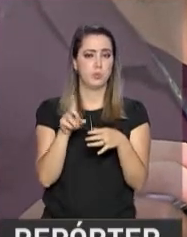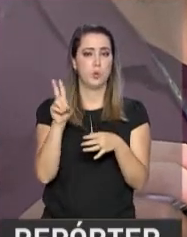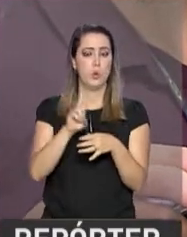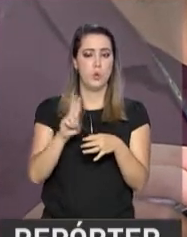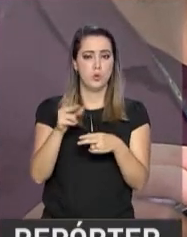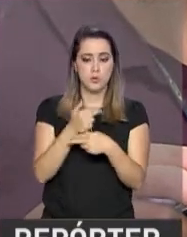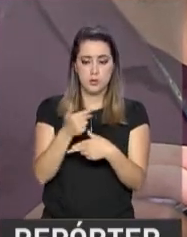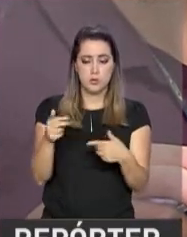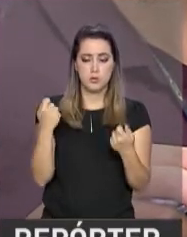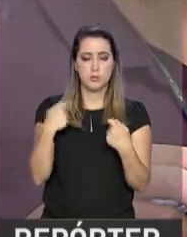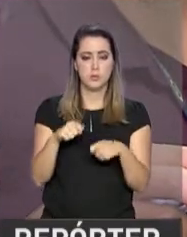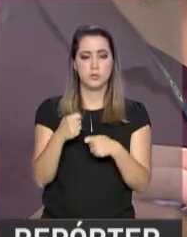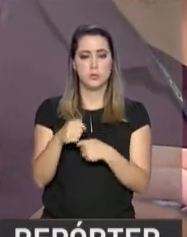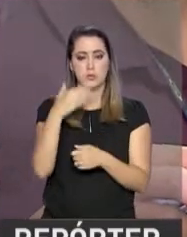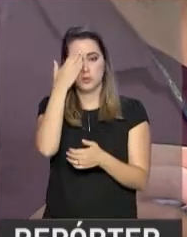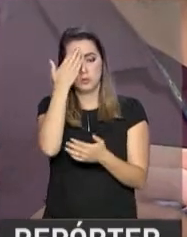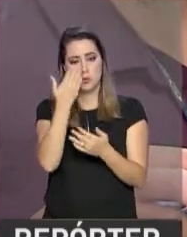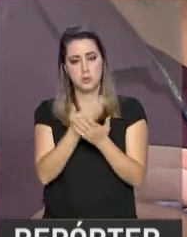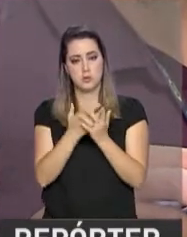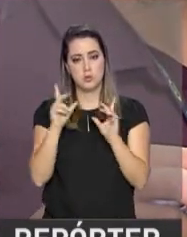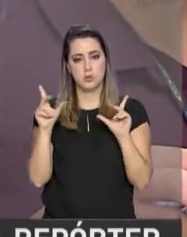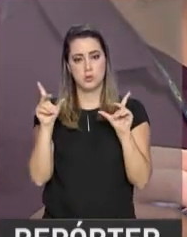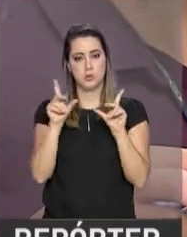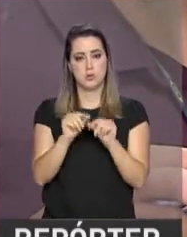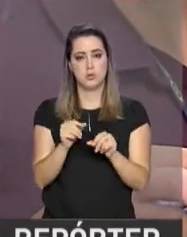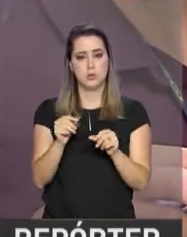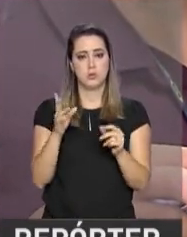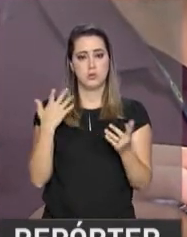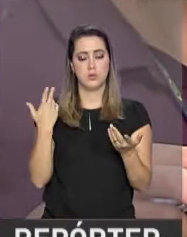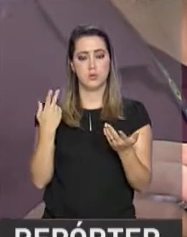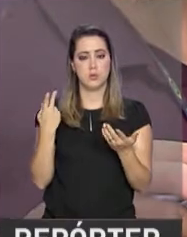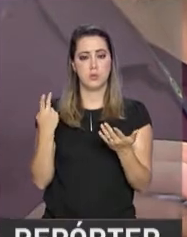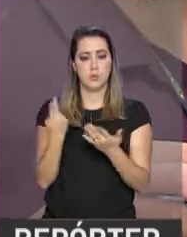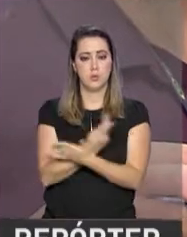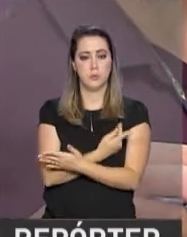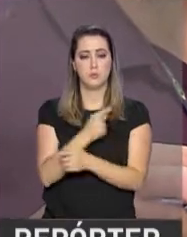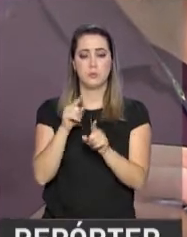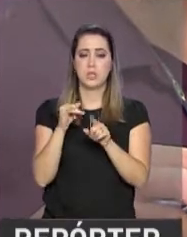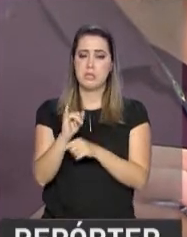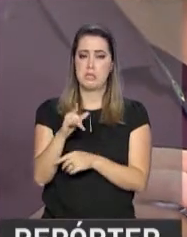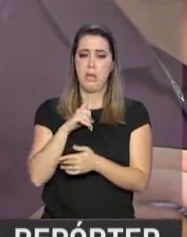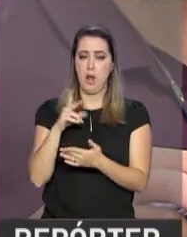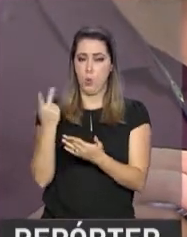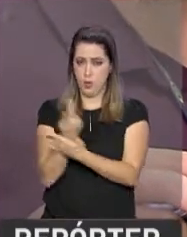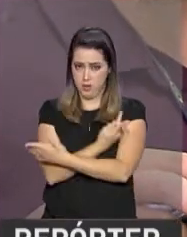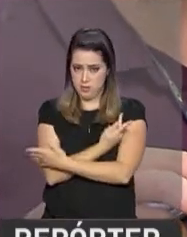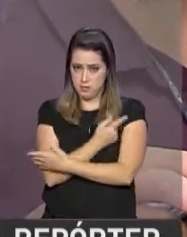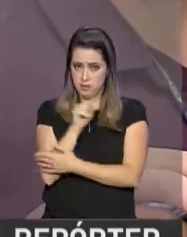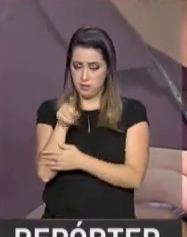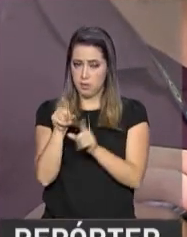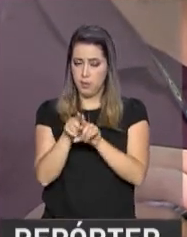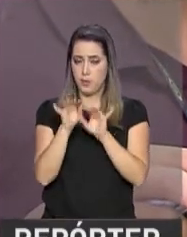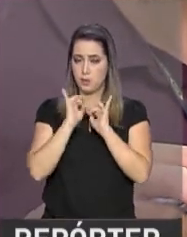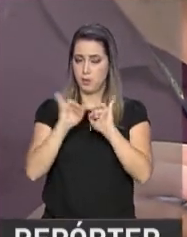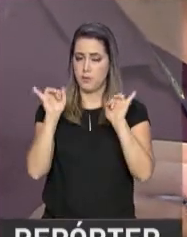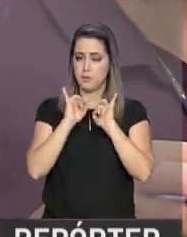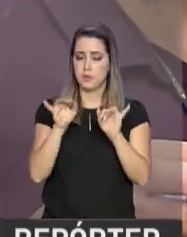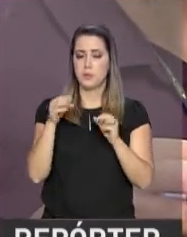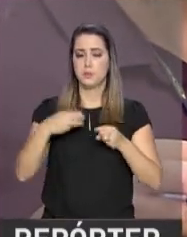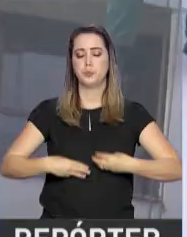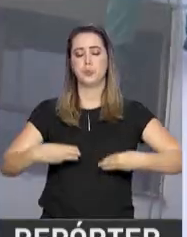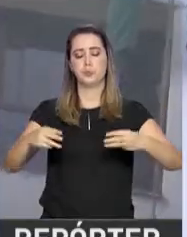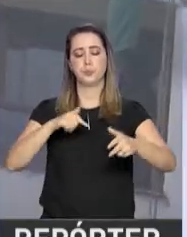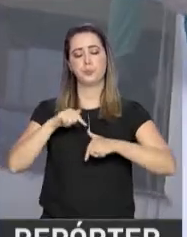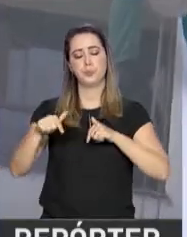acredita que não vai haver tanto incidência de acidente e se houver acidente que os acidentes sejam comunicadas ao ministério do